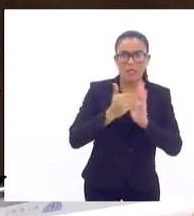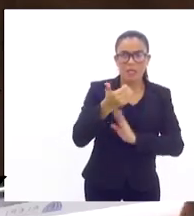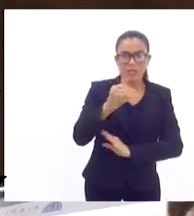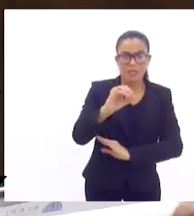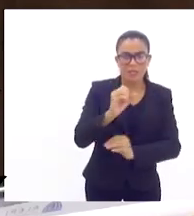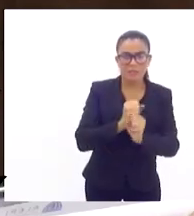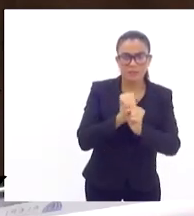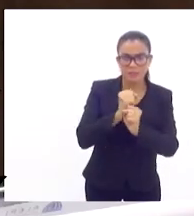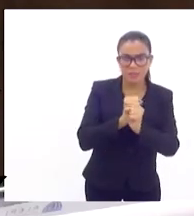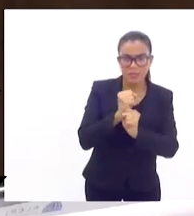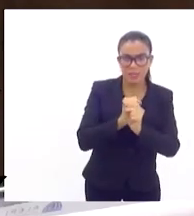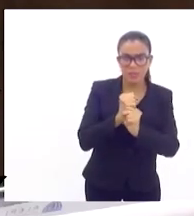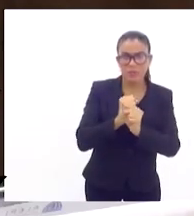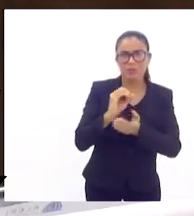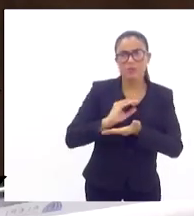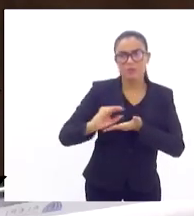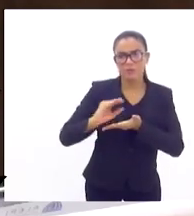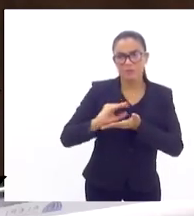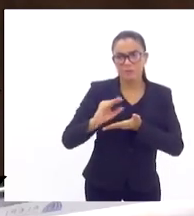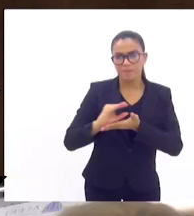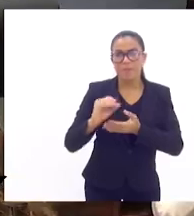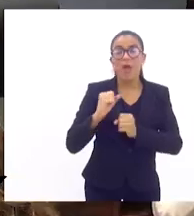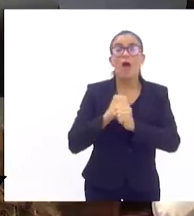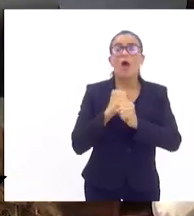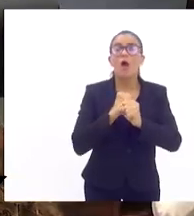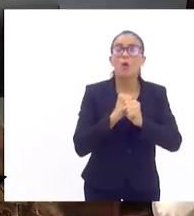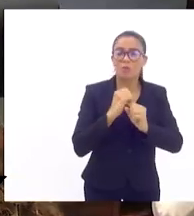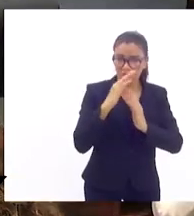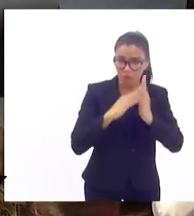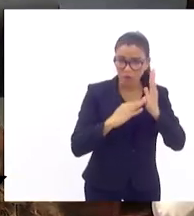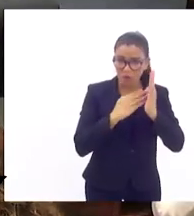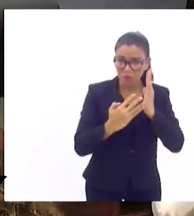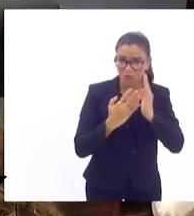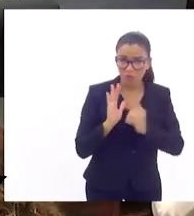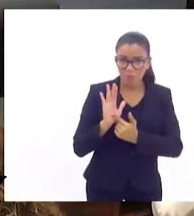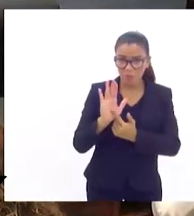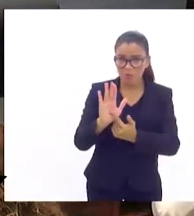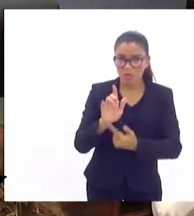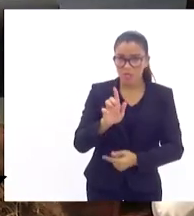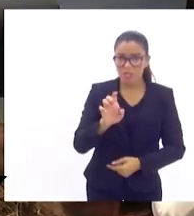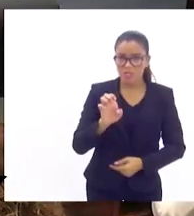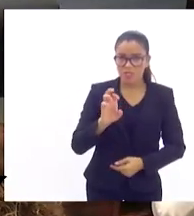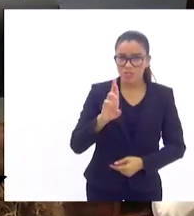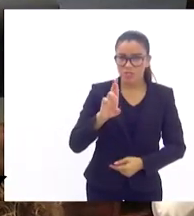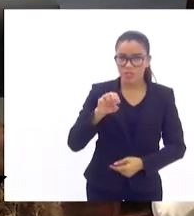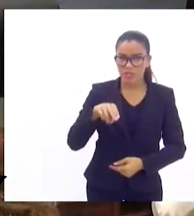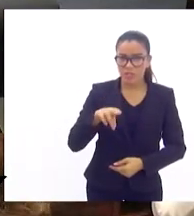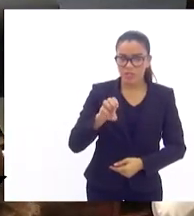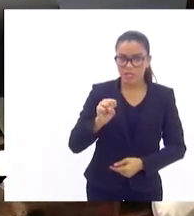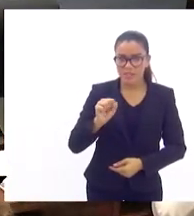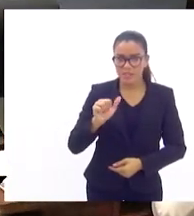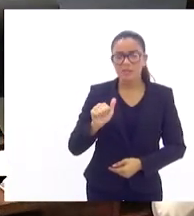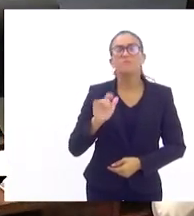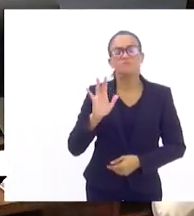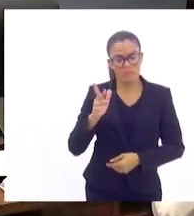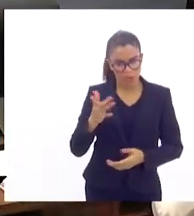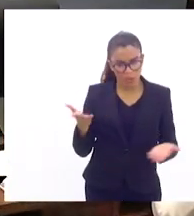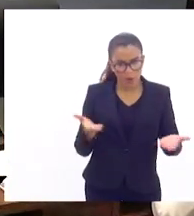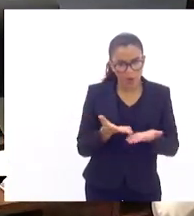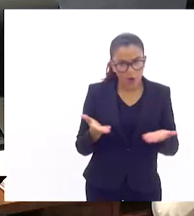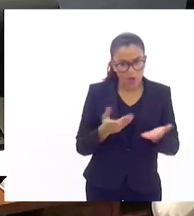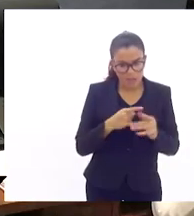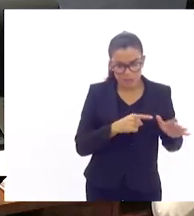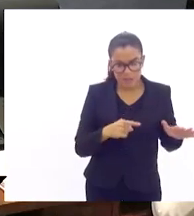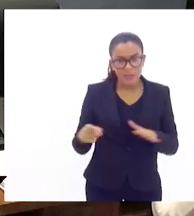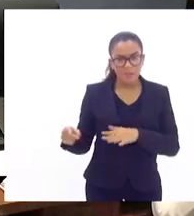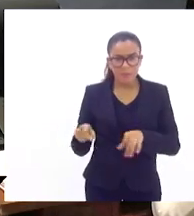de concessão... As obras que foram feitas, o cronograma já foi apresentado para a Genersa? Já foi apresentado para a Genersa e nós vamos enviar essa semana ainda